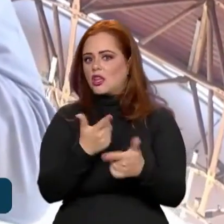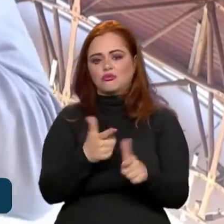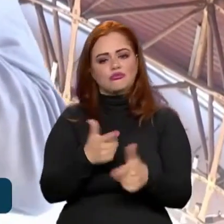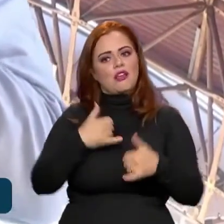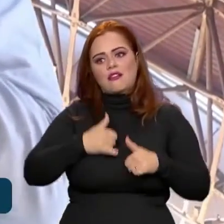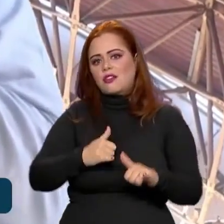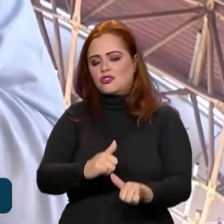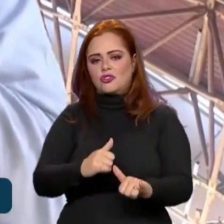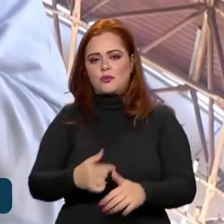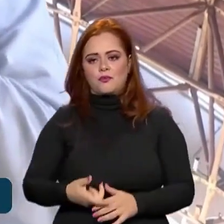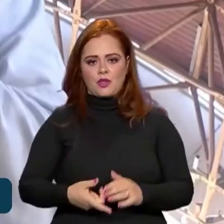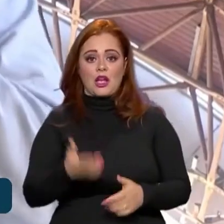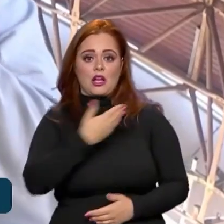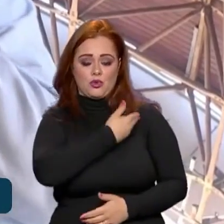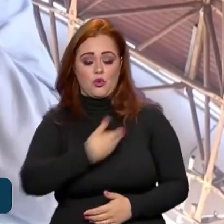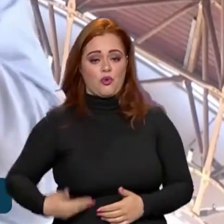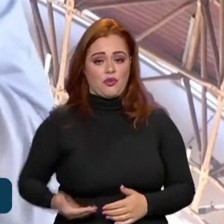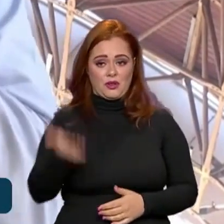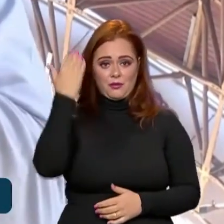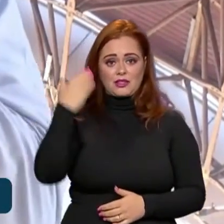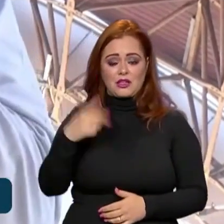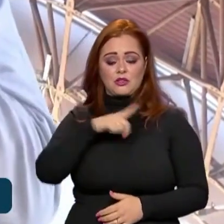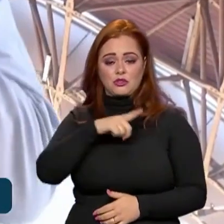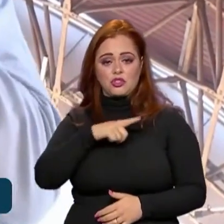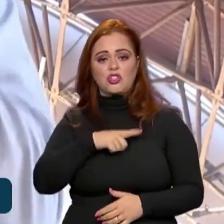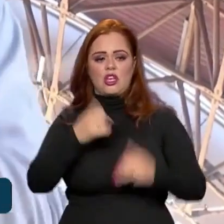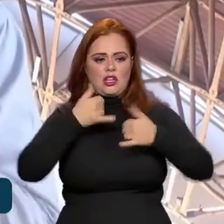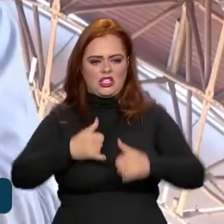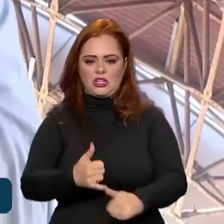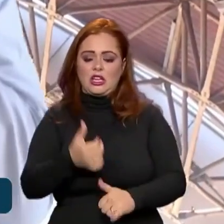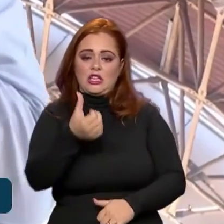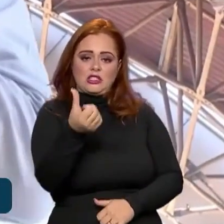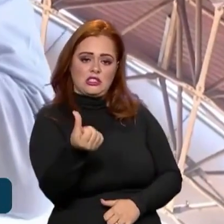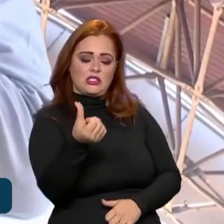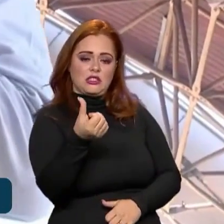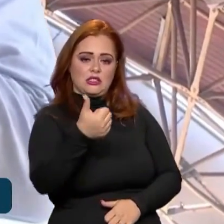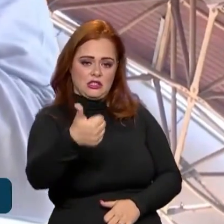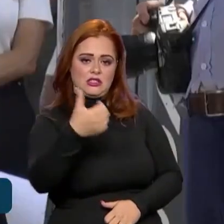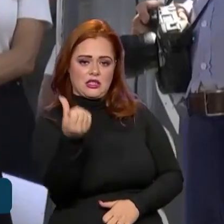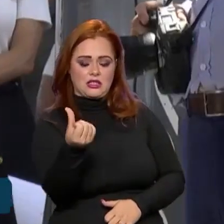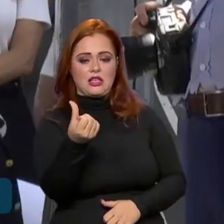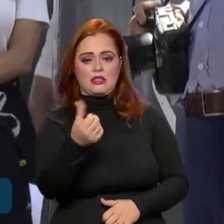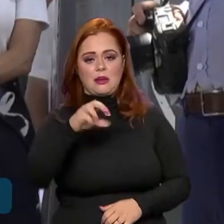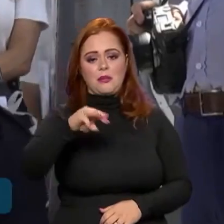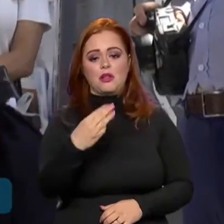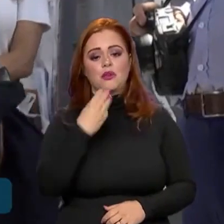no outro governo nós fizemos energia para 16 milhões de pessoas